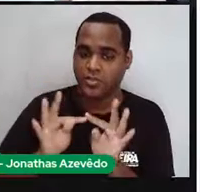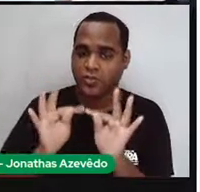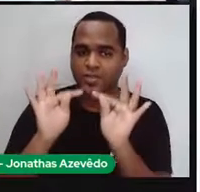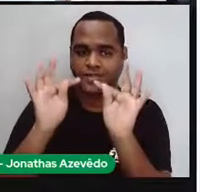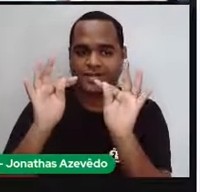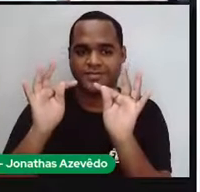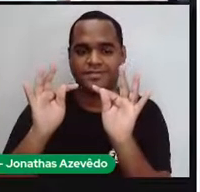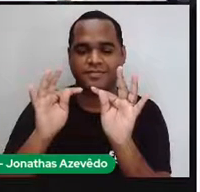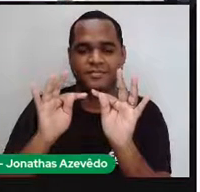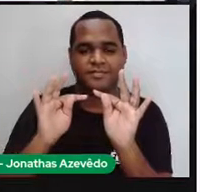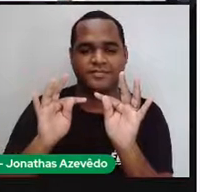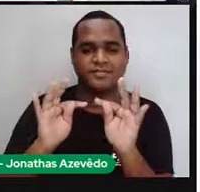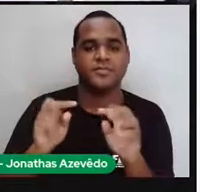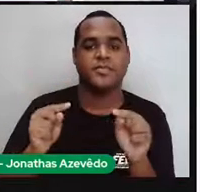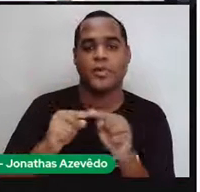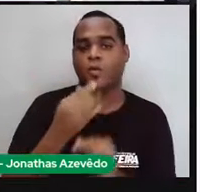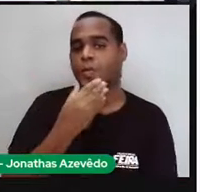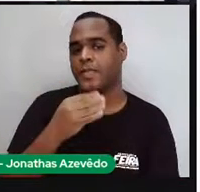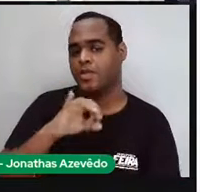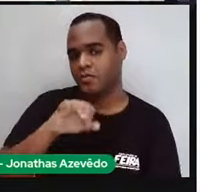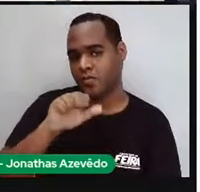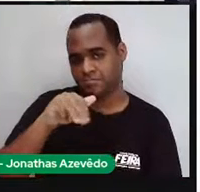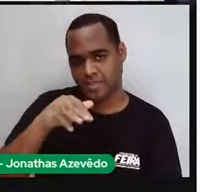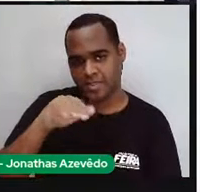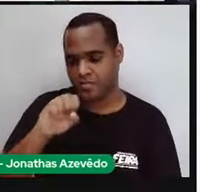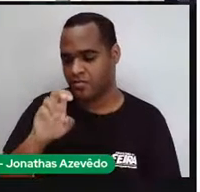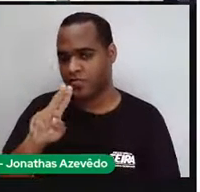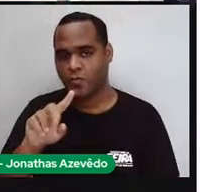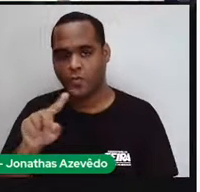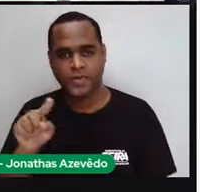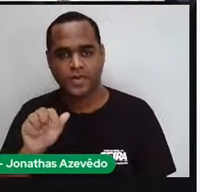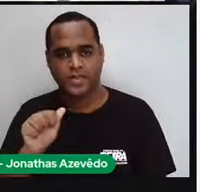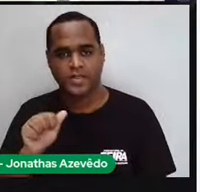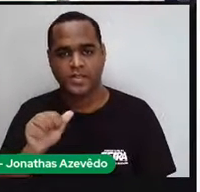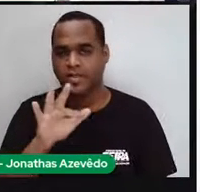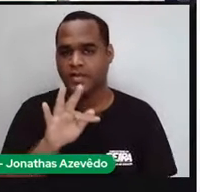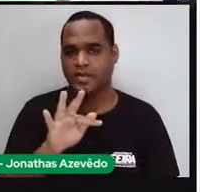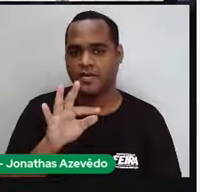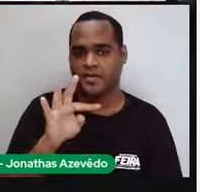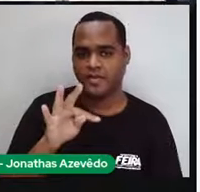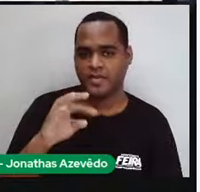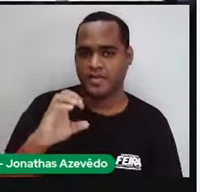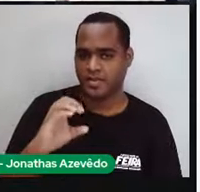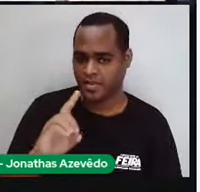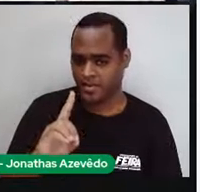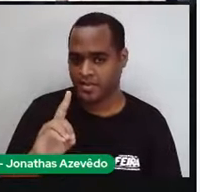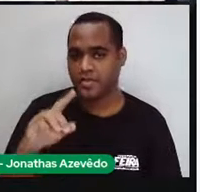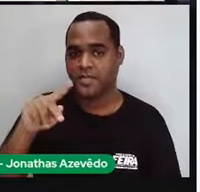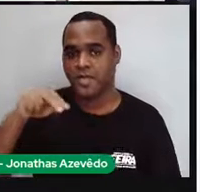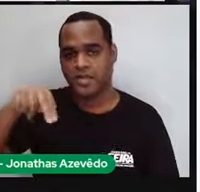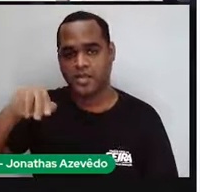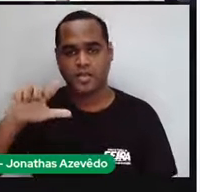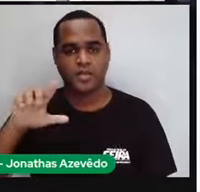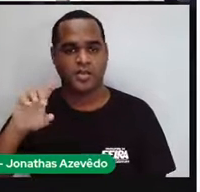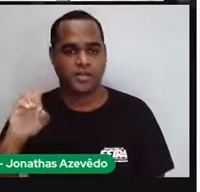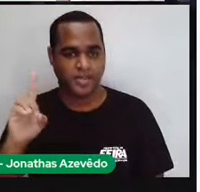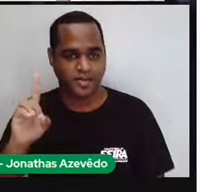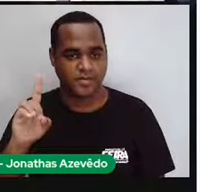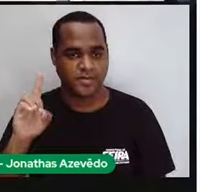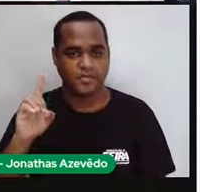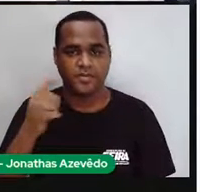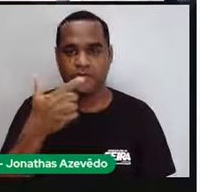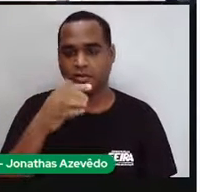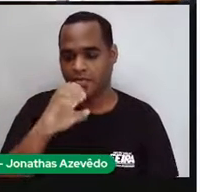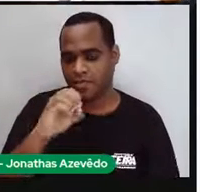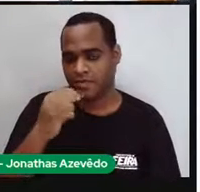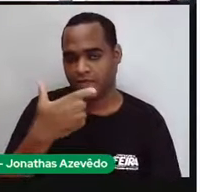tecnologia cujo autor Joamir Souza do de Editora FTD do Plano Nacional